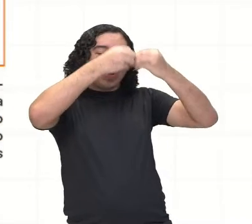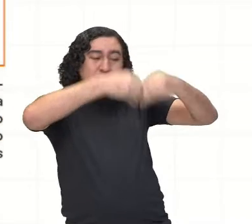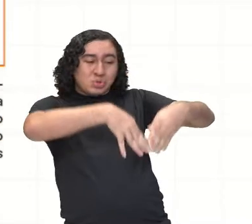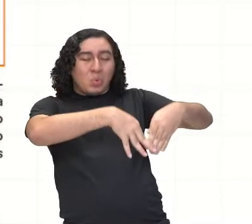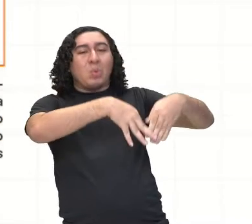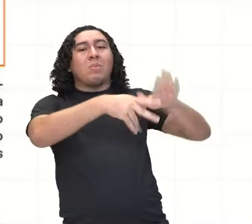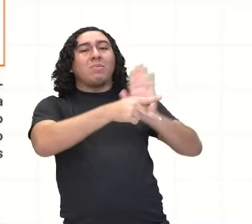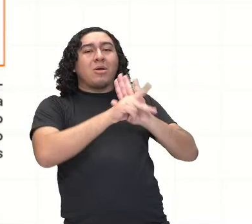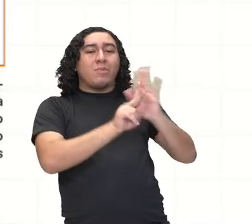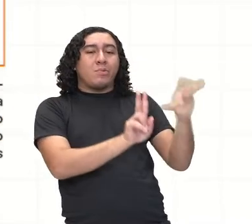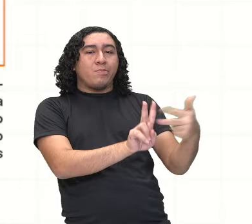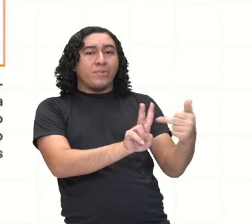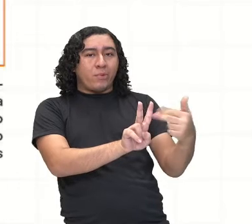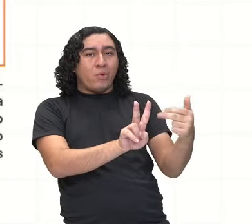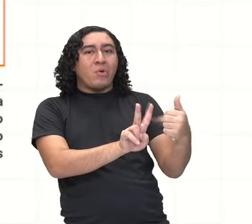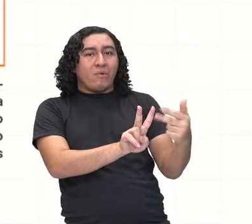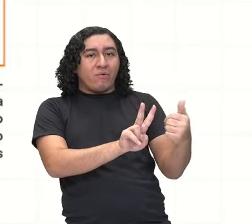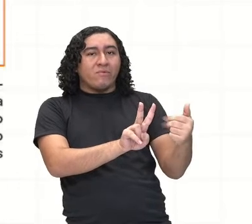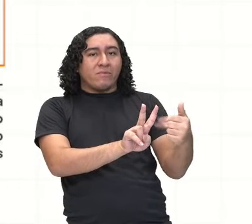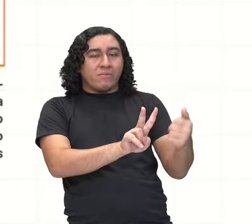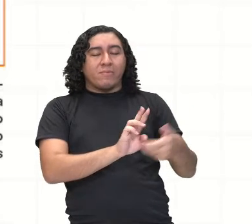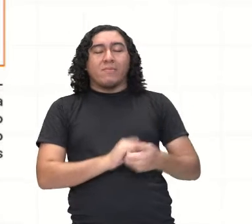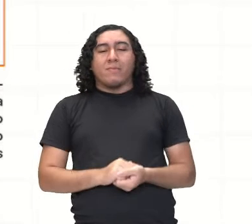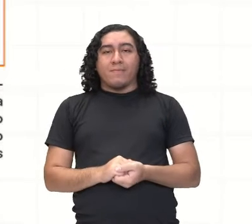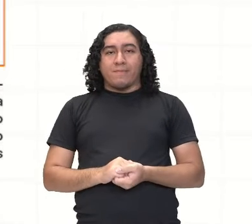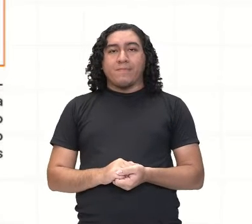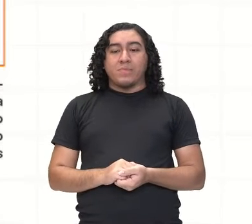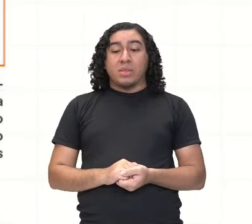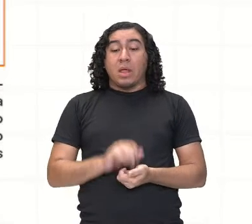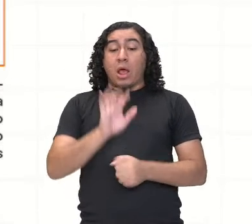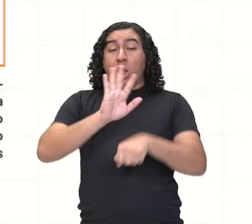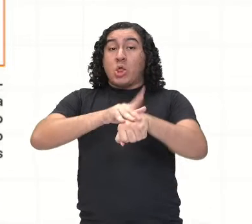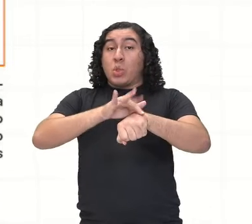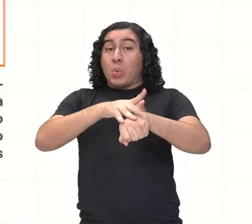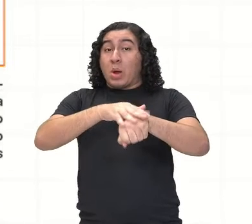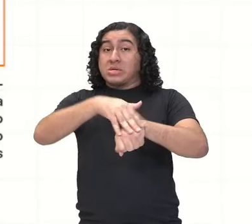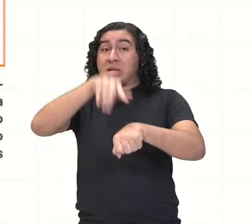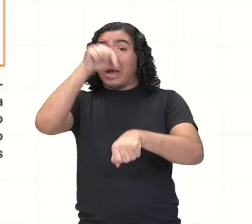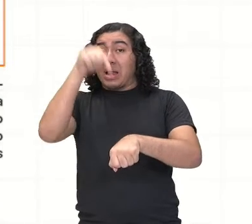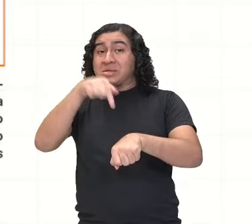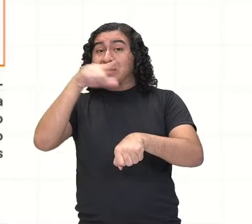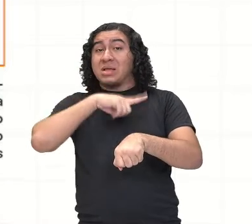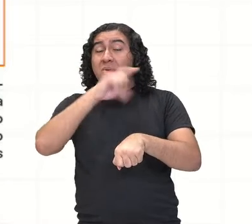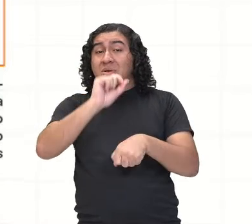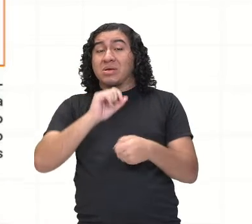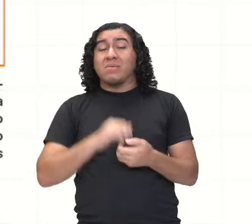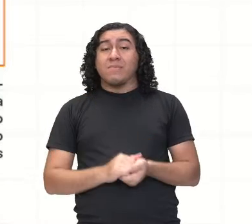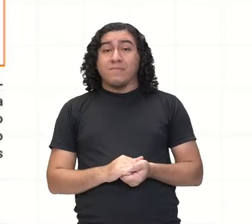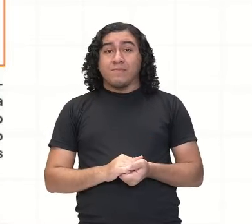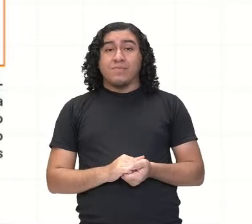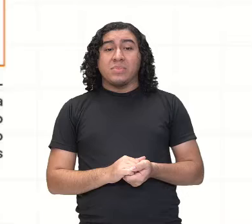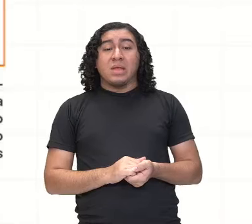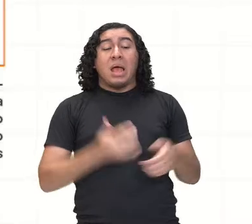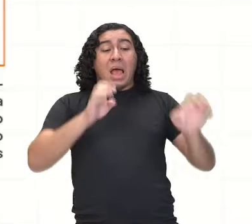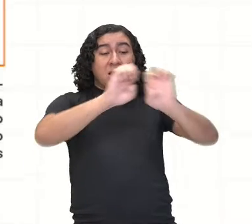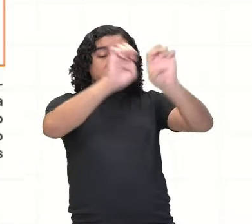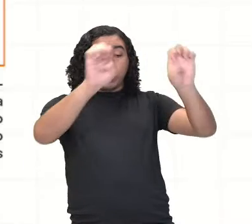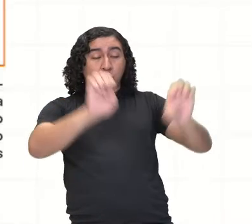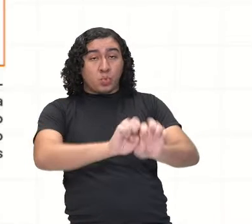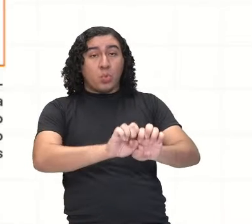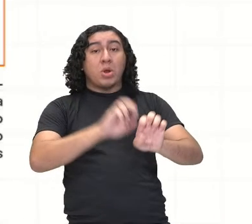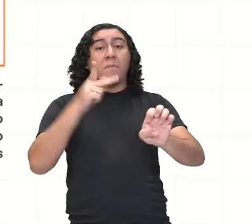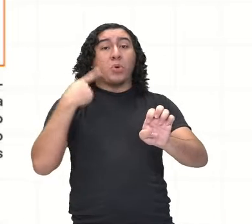nas populações indígenas. Essas doenças, elas causaram uma desorganização da estrutura política